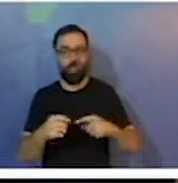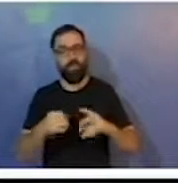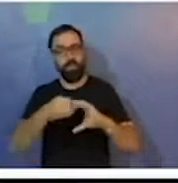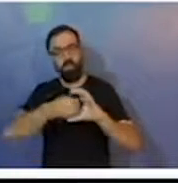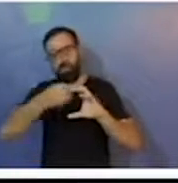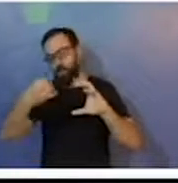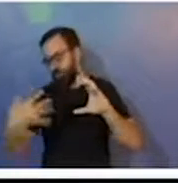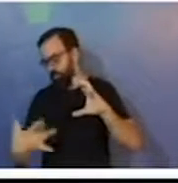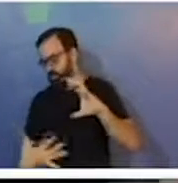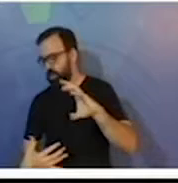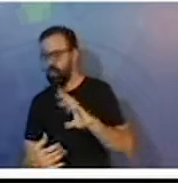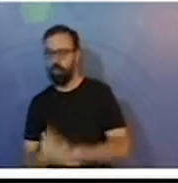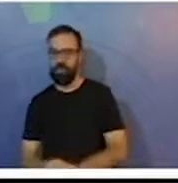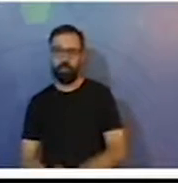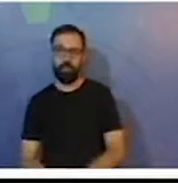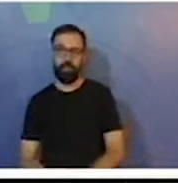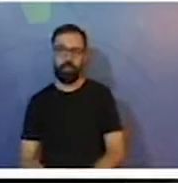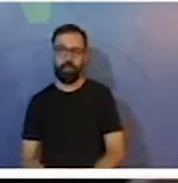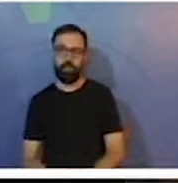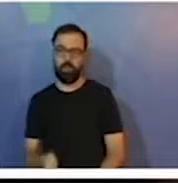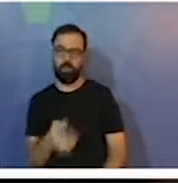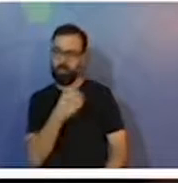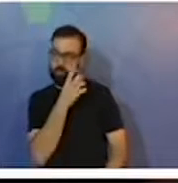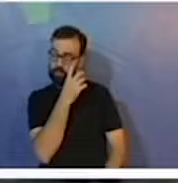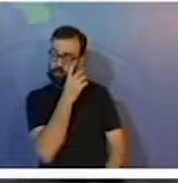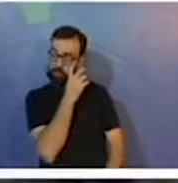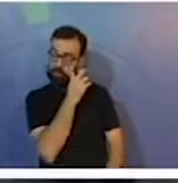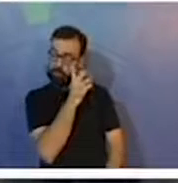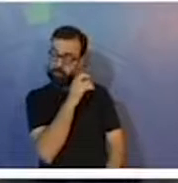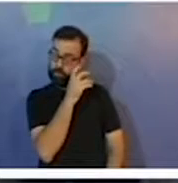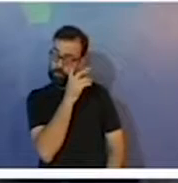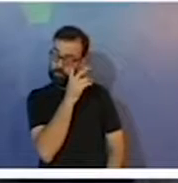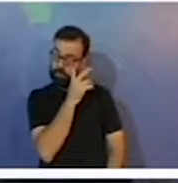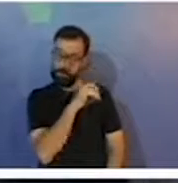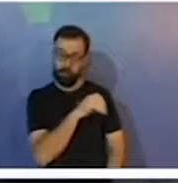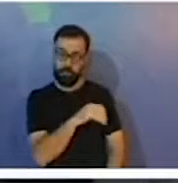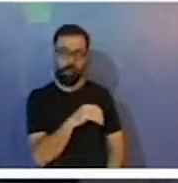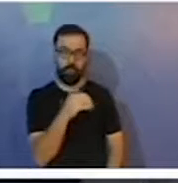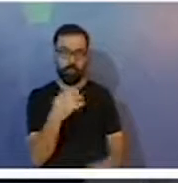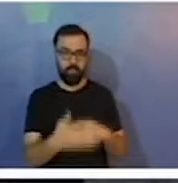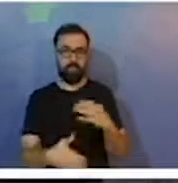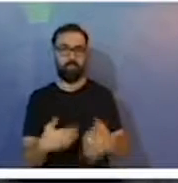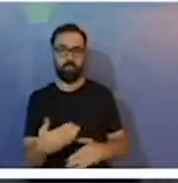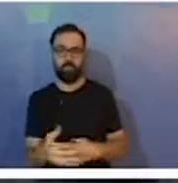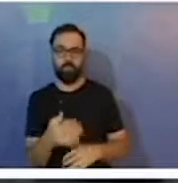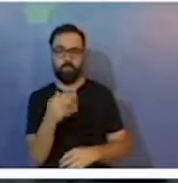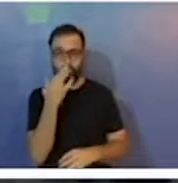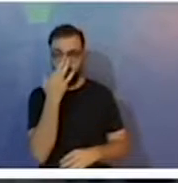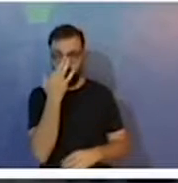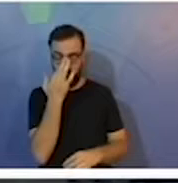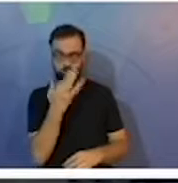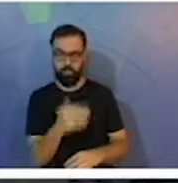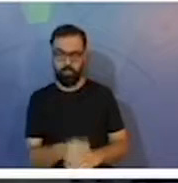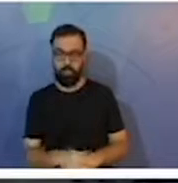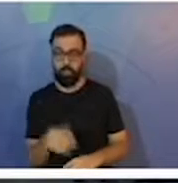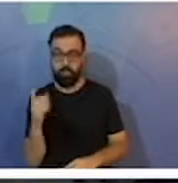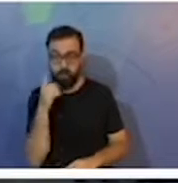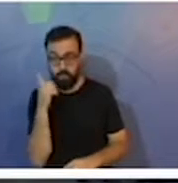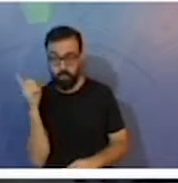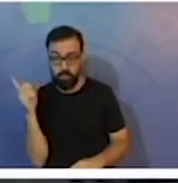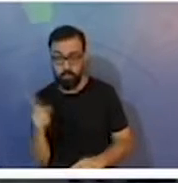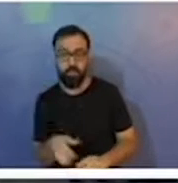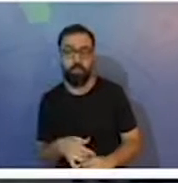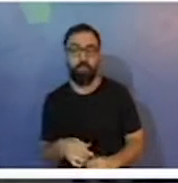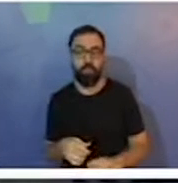a serem utilizados na confecção do Colar continuando gente